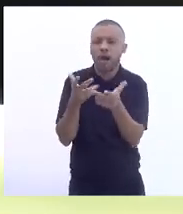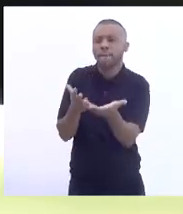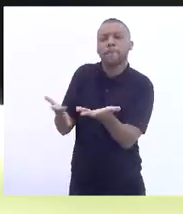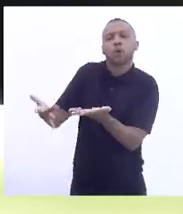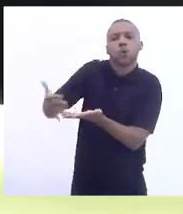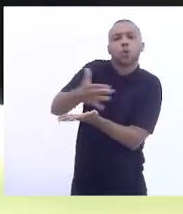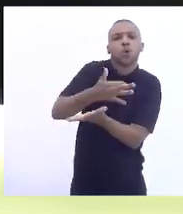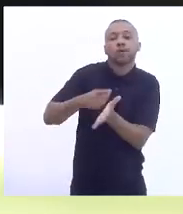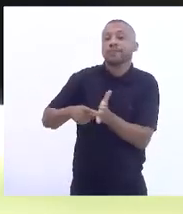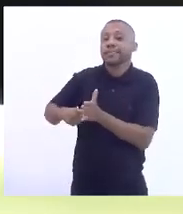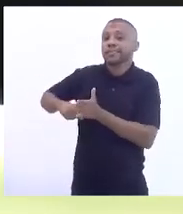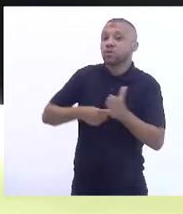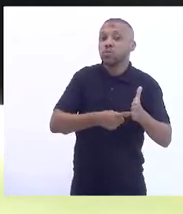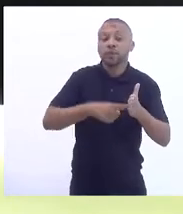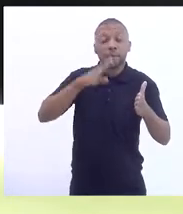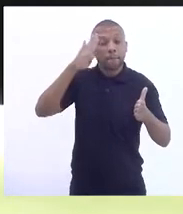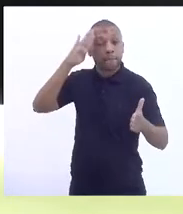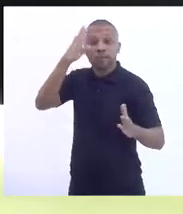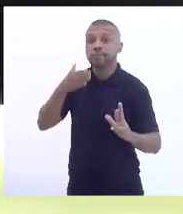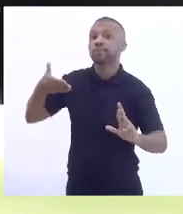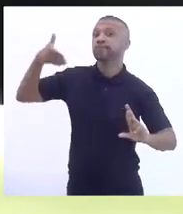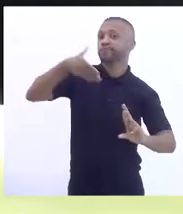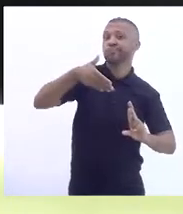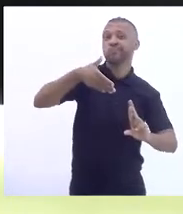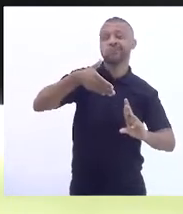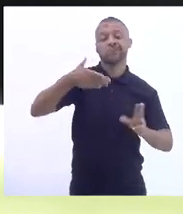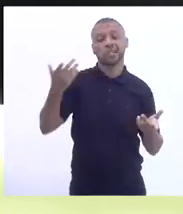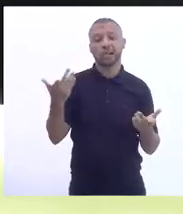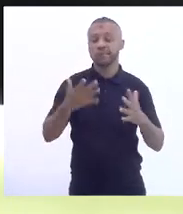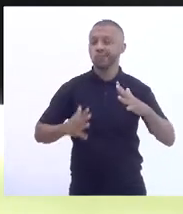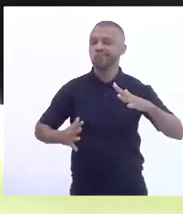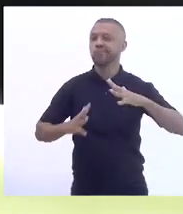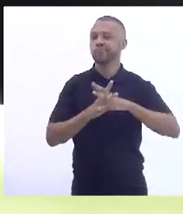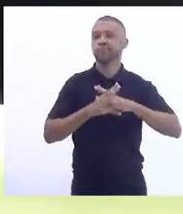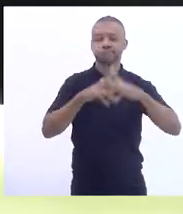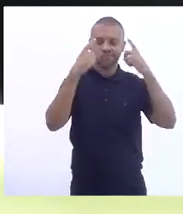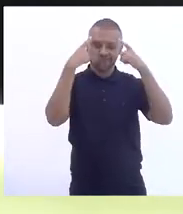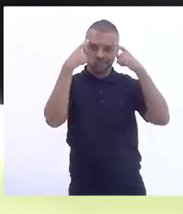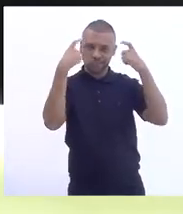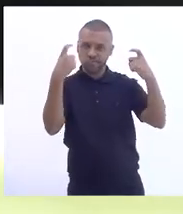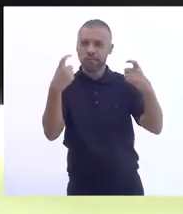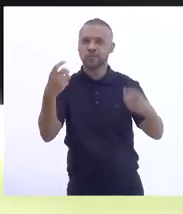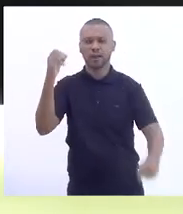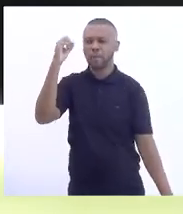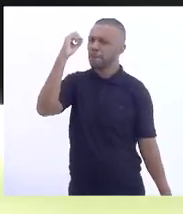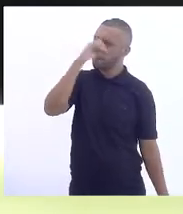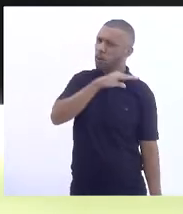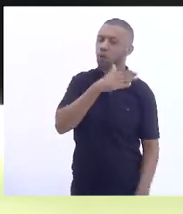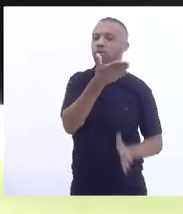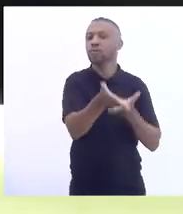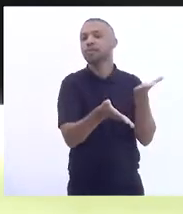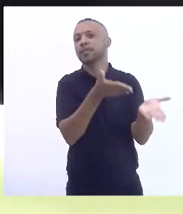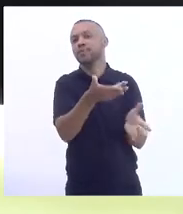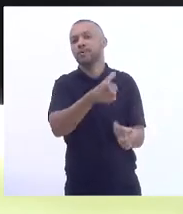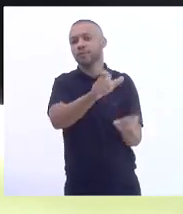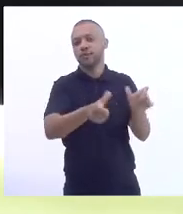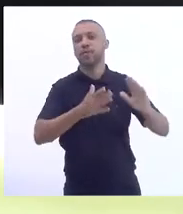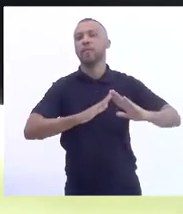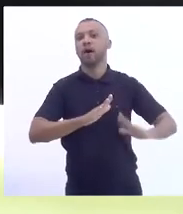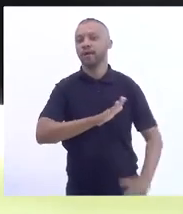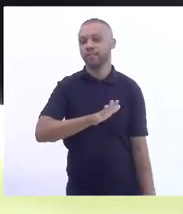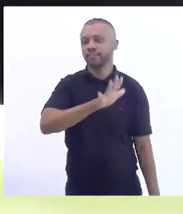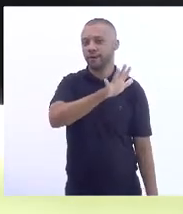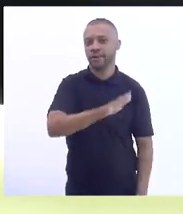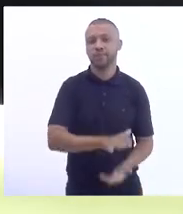principalmente envolvendo extrema violência e desrespeito do tratamento dos moradores Por